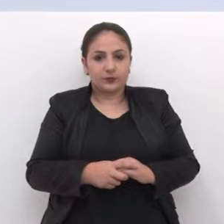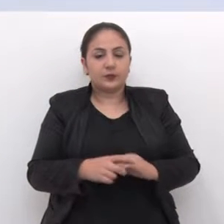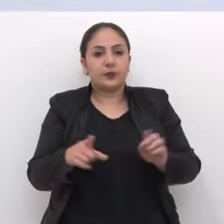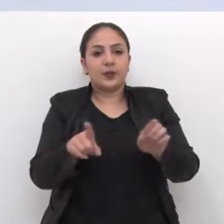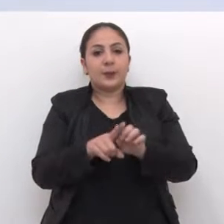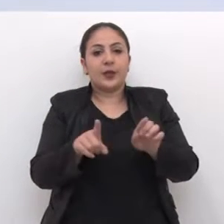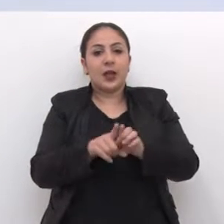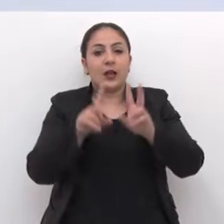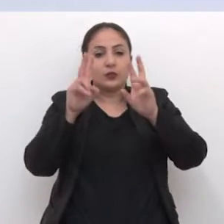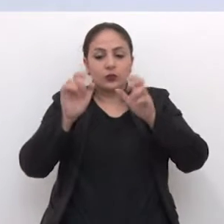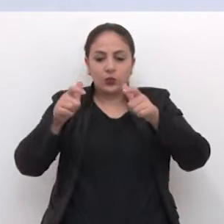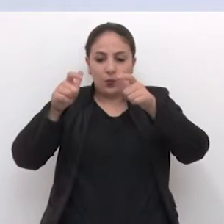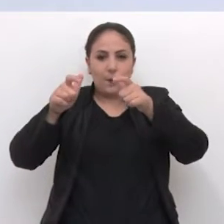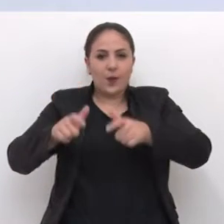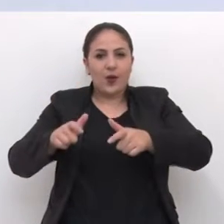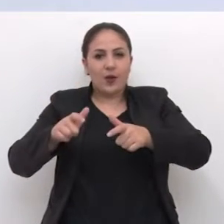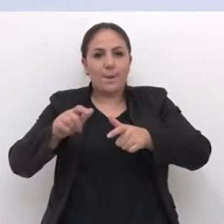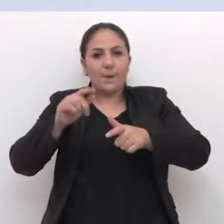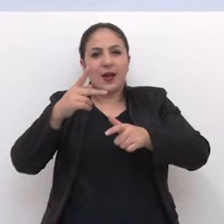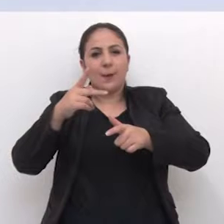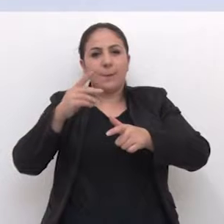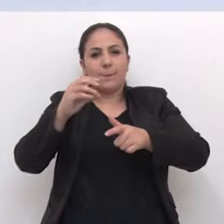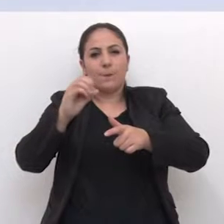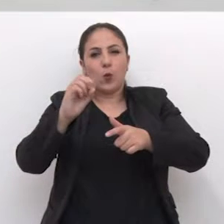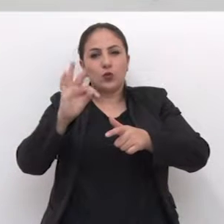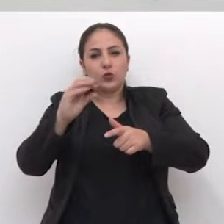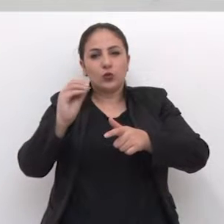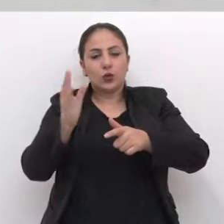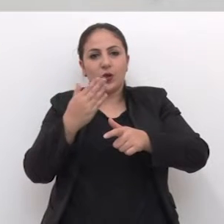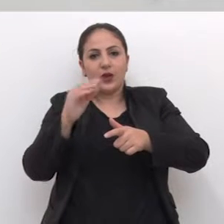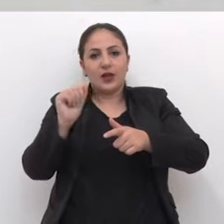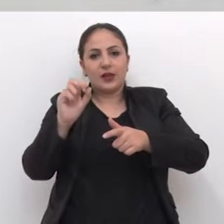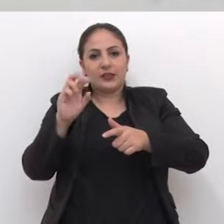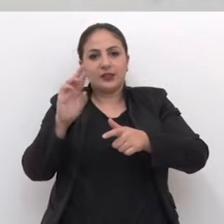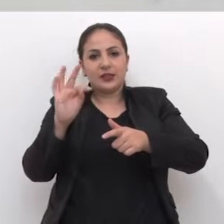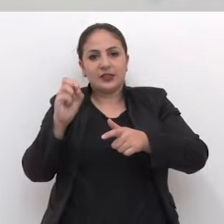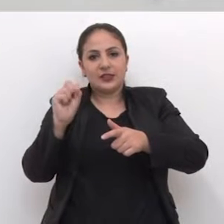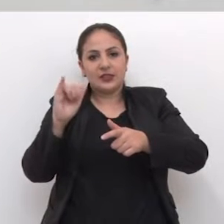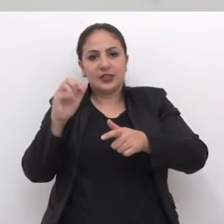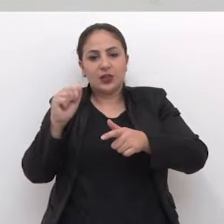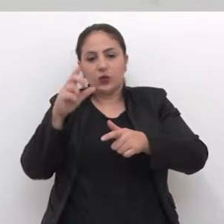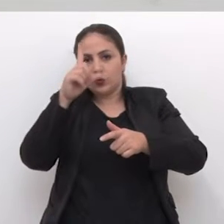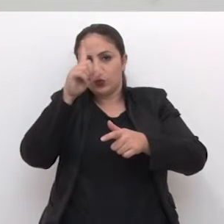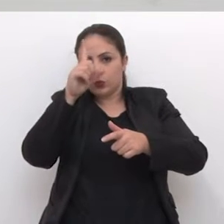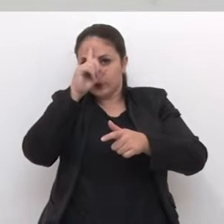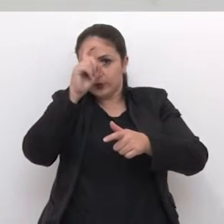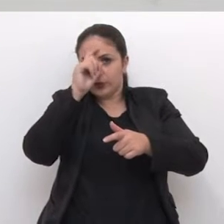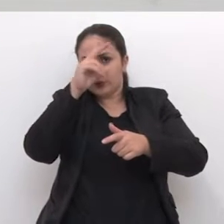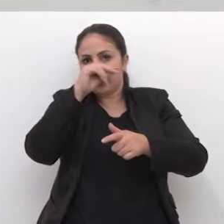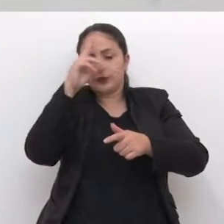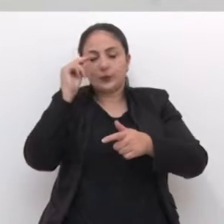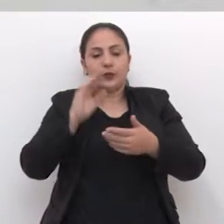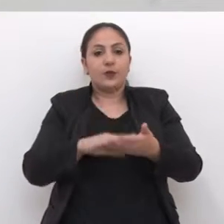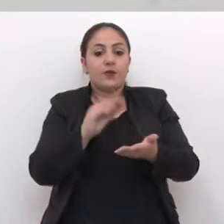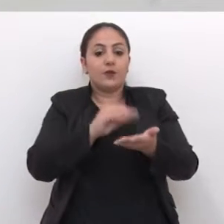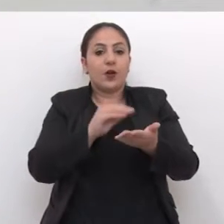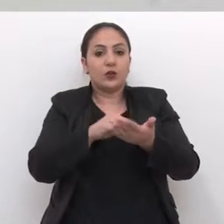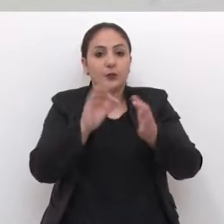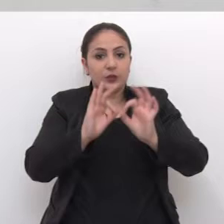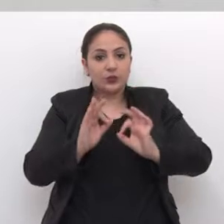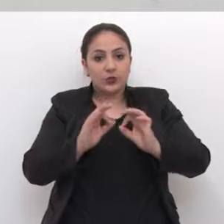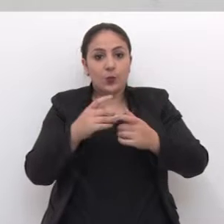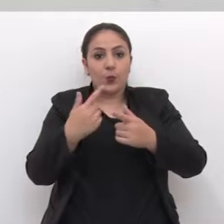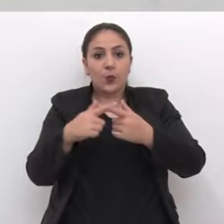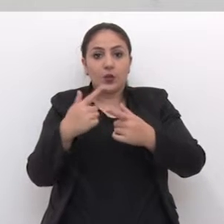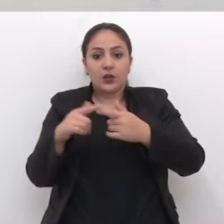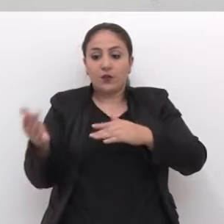deles sobre o poço artesiano do Hospital Municipal. Eu acho que foi falta de planejamento, porque estão fazendo uma obra e daí em cima